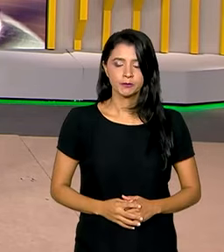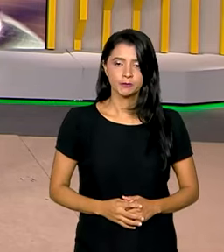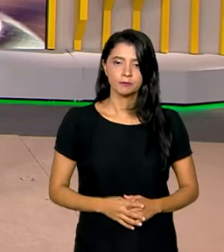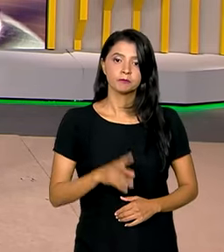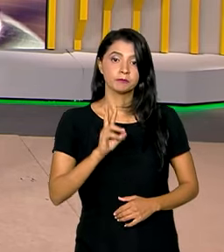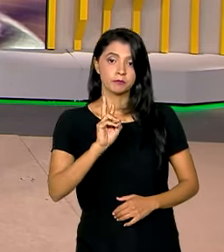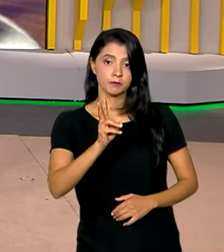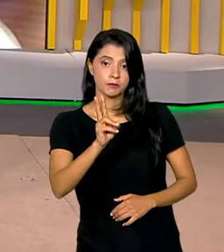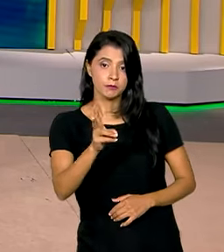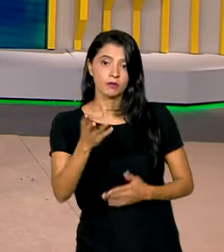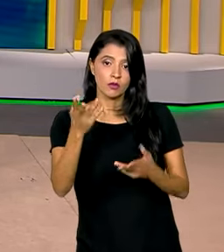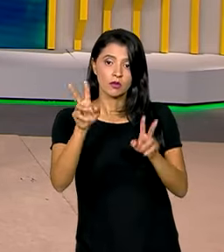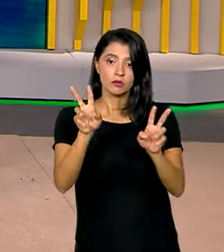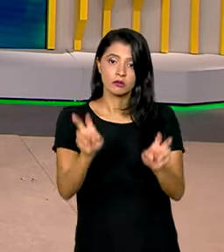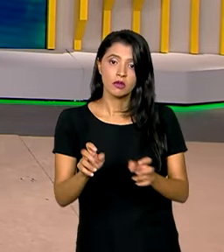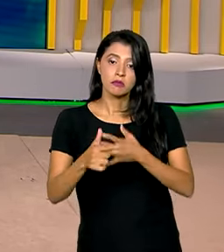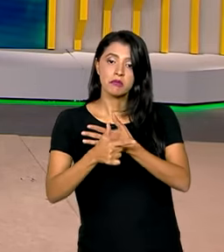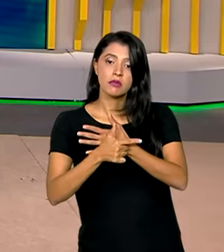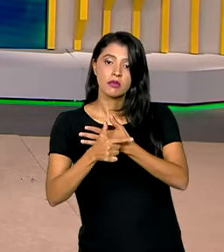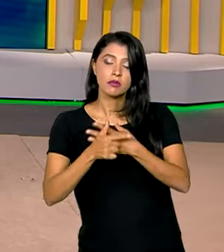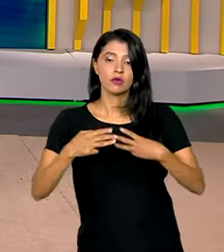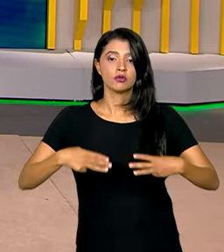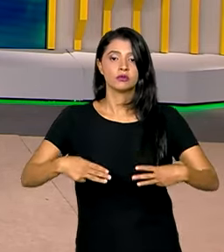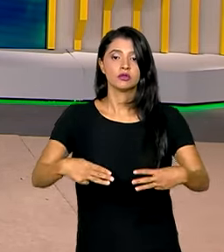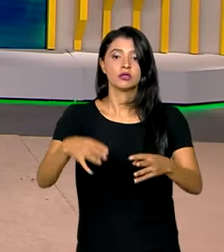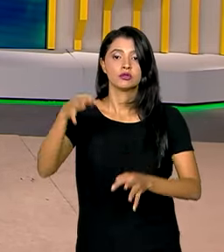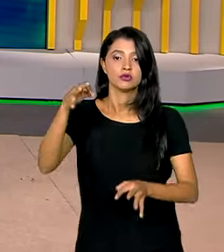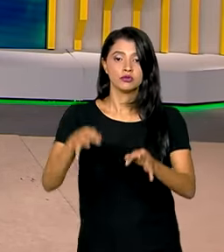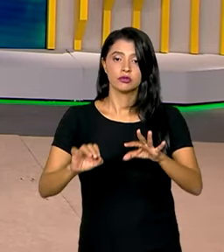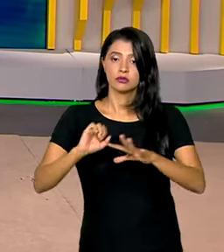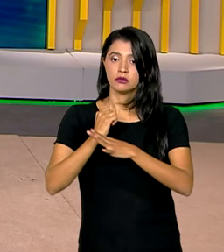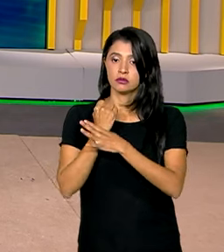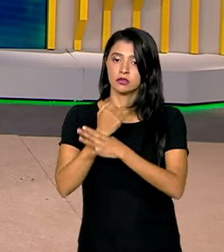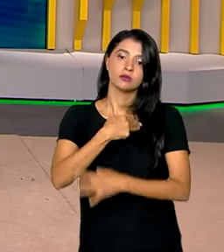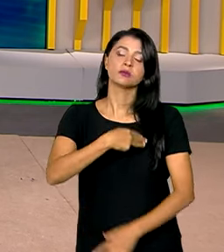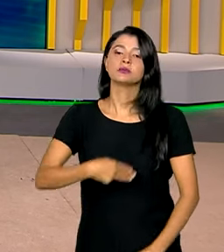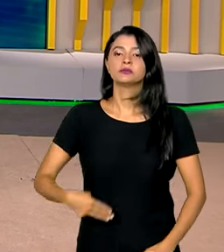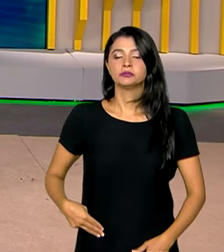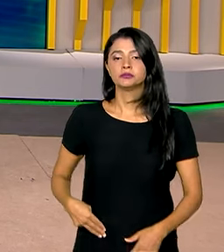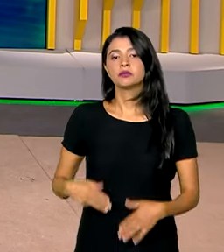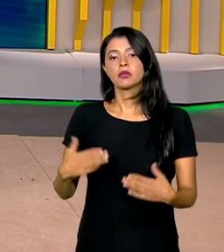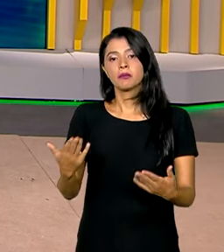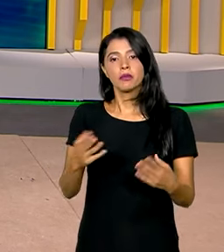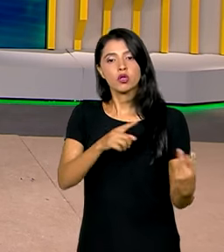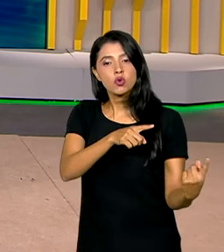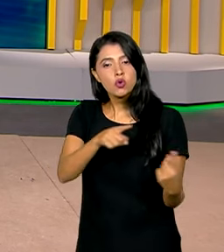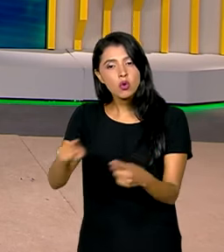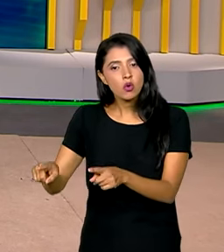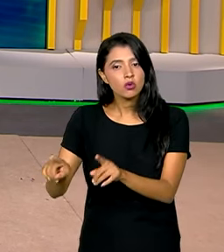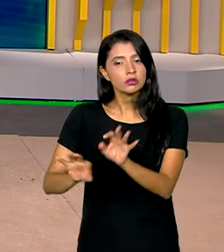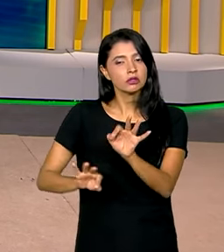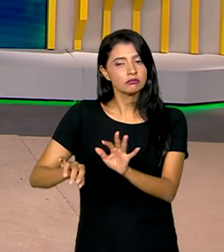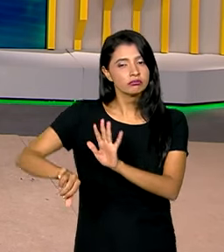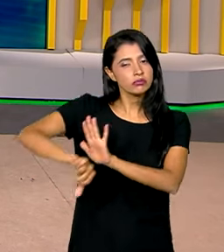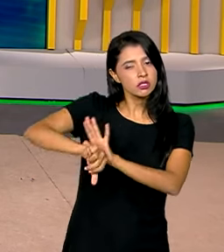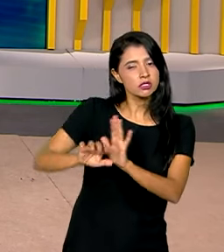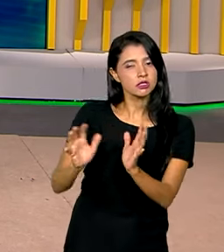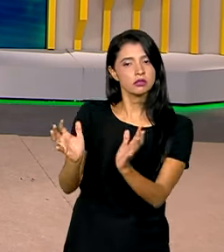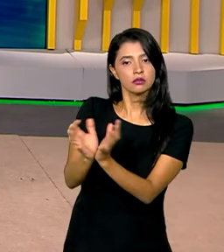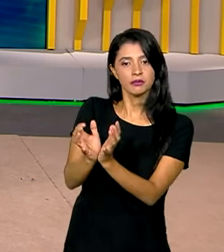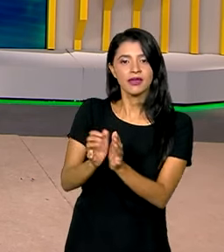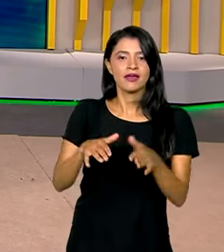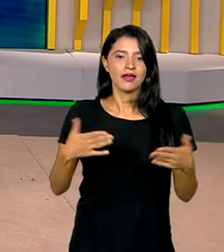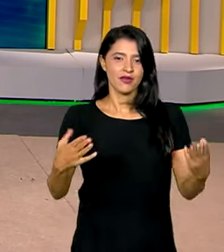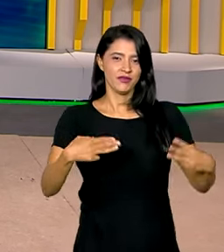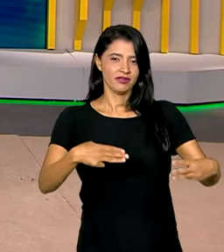A gente continua falando sobre o papel do Ministério da Justiça e Segurança Pública para enfrentar o crime organizado no país. Para isso, o